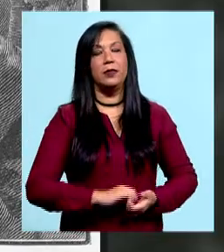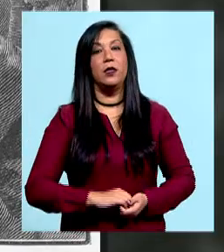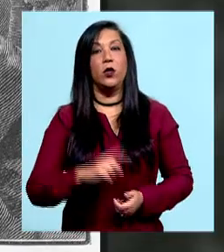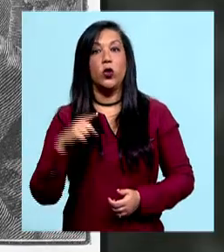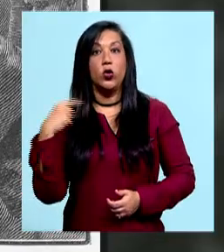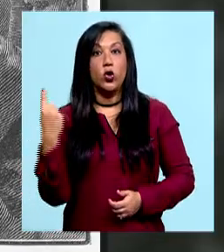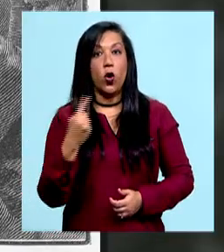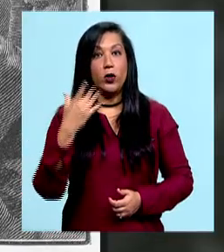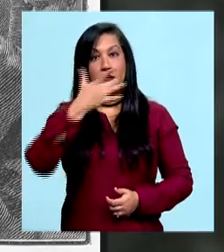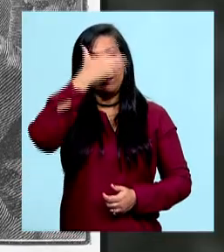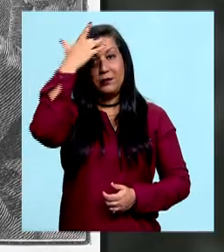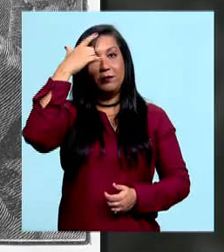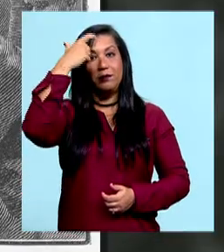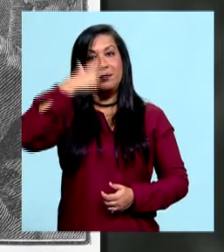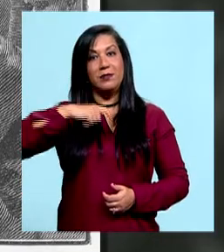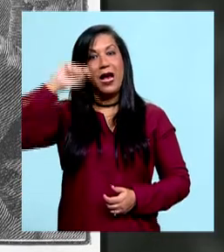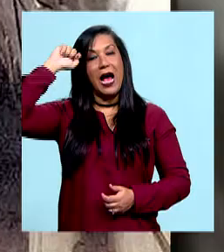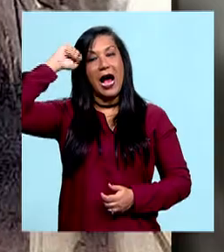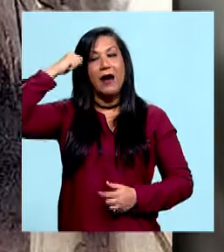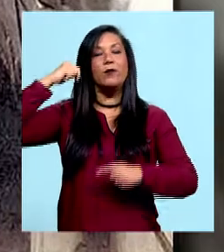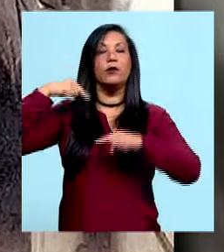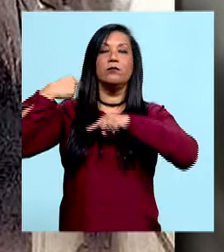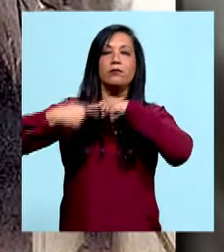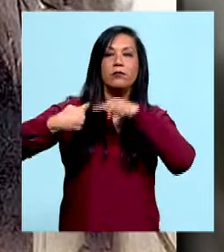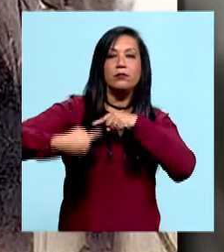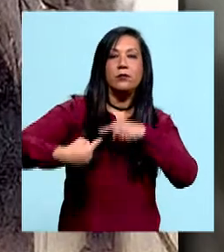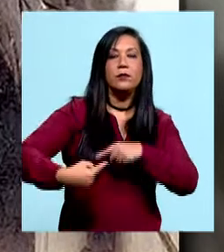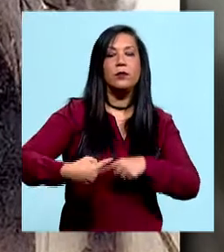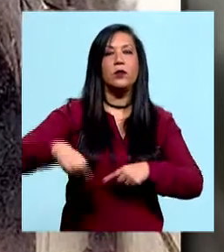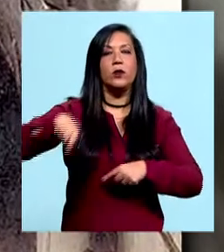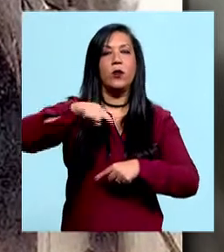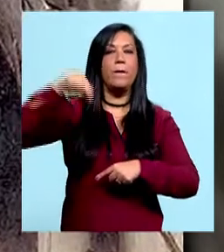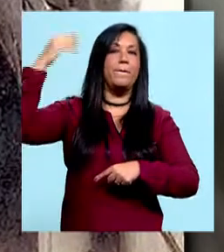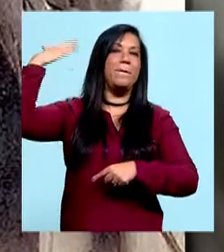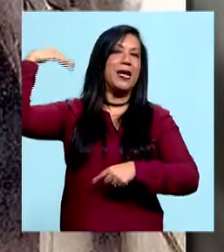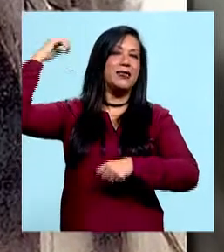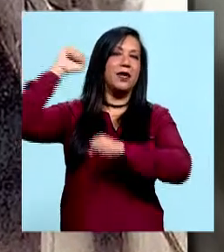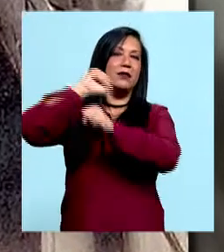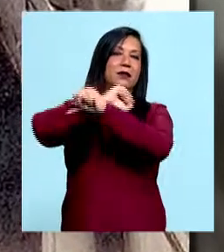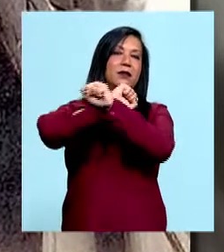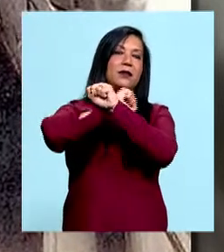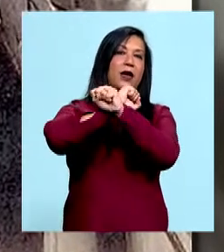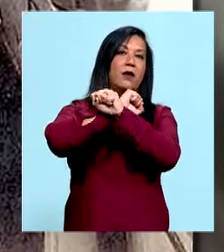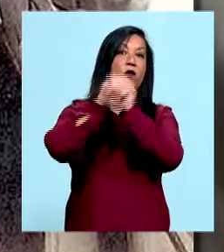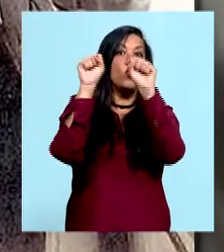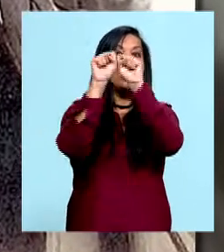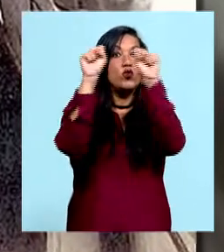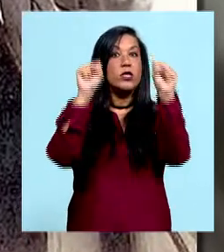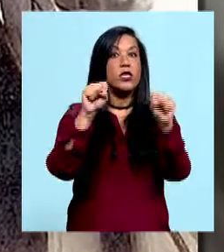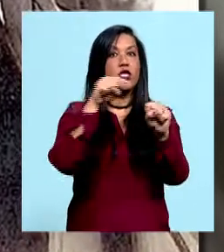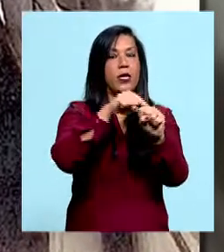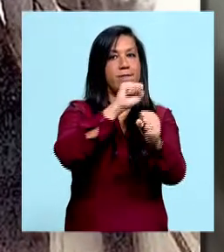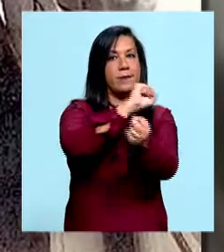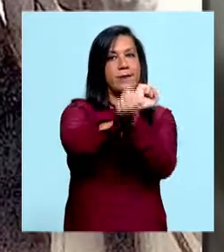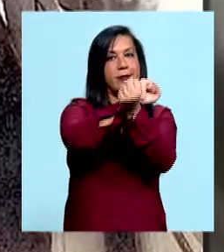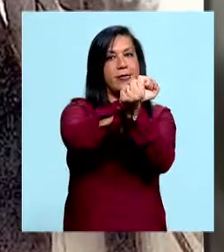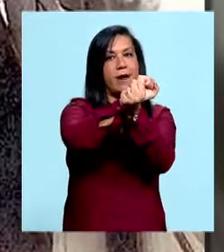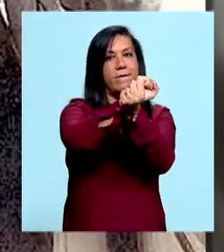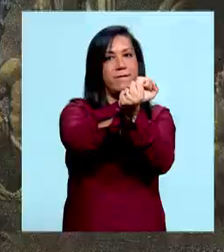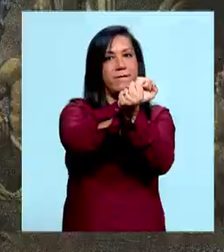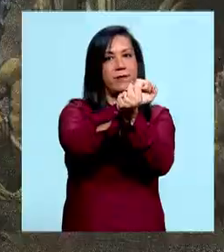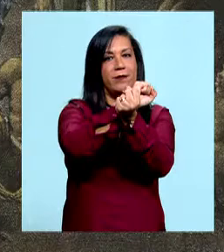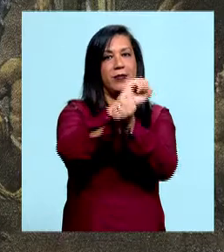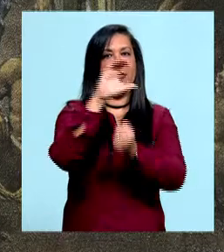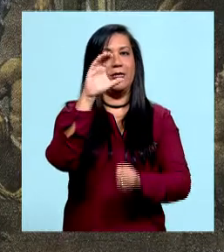Nós, africanos, afrodescendentes, fomos escravizados pelo sistema esclavagista, o sistema